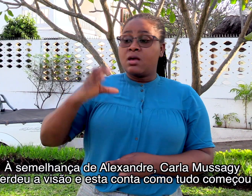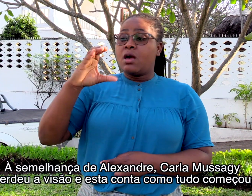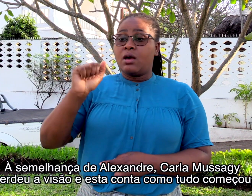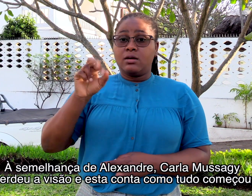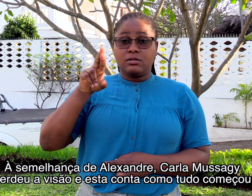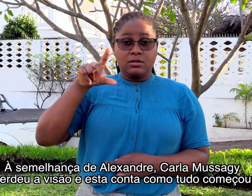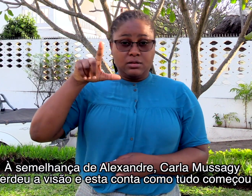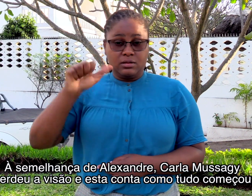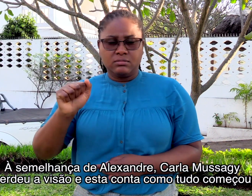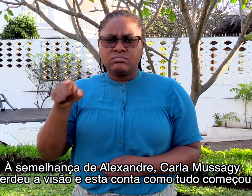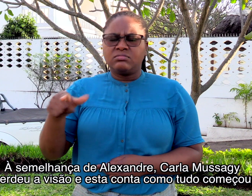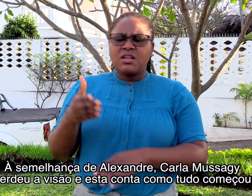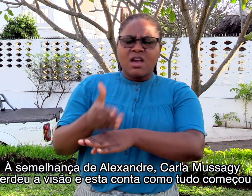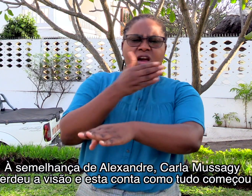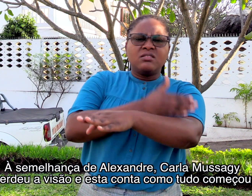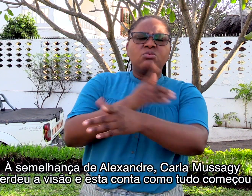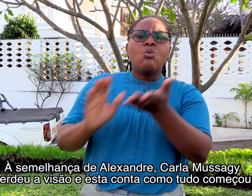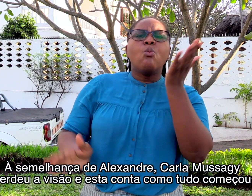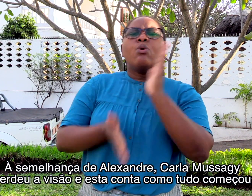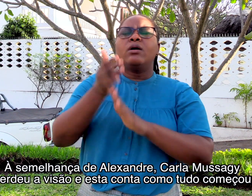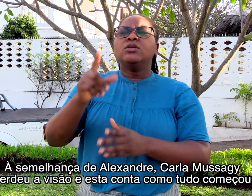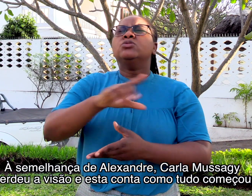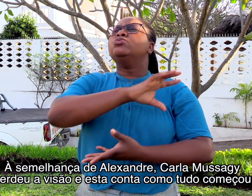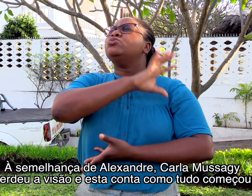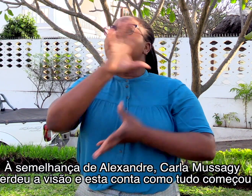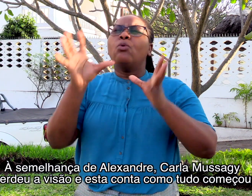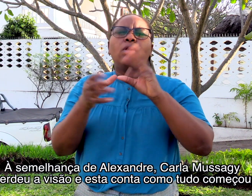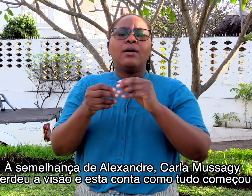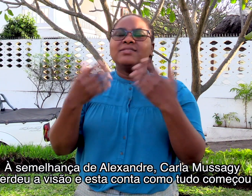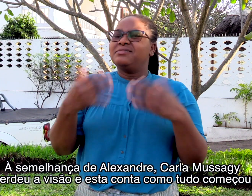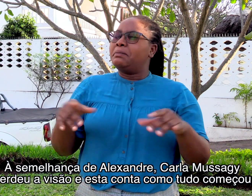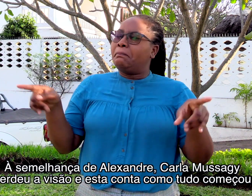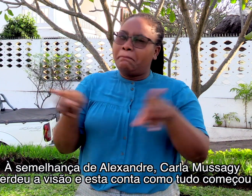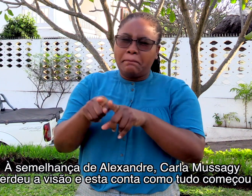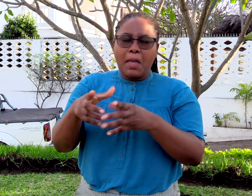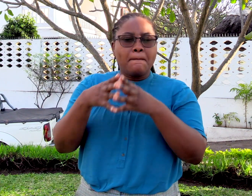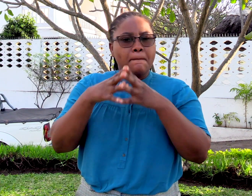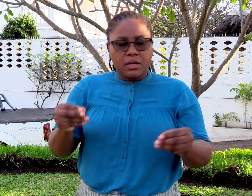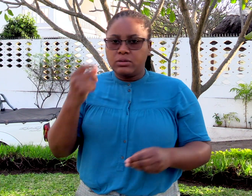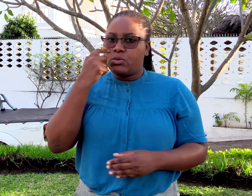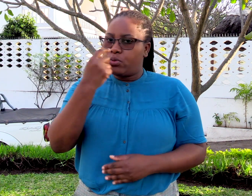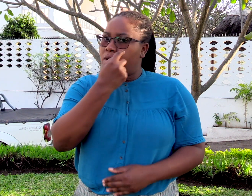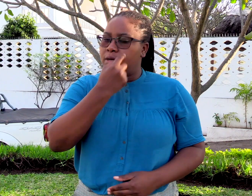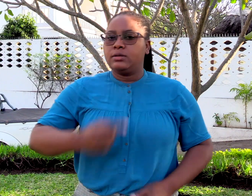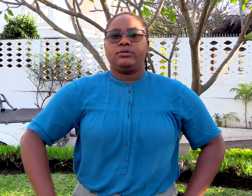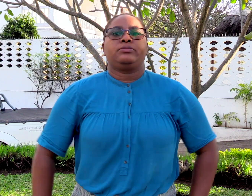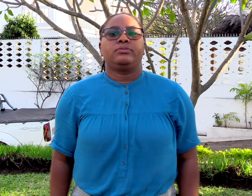À semelhança de Alexandre, Carla Mussagi perdeu a visão e esta conta como tudo começou.